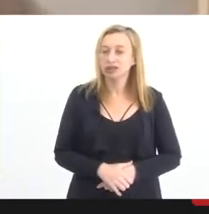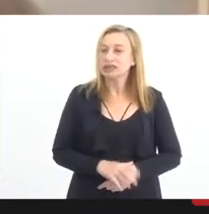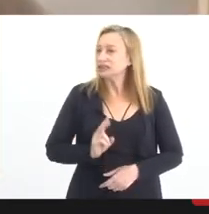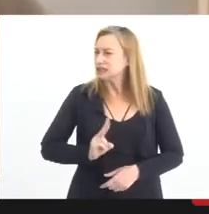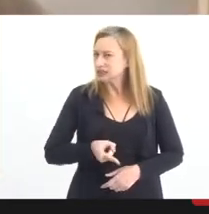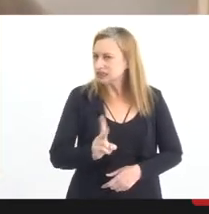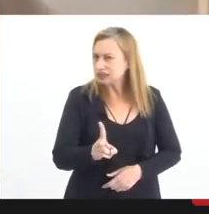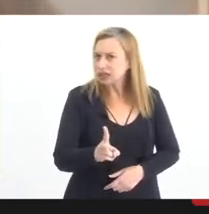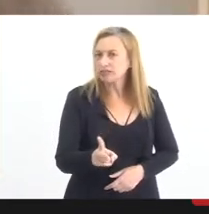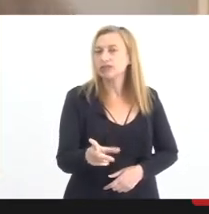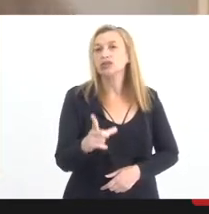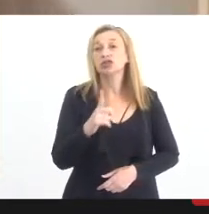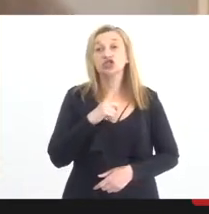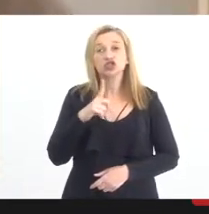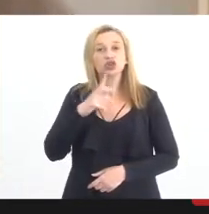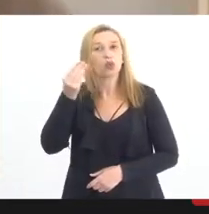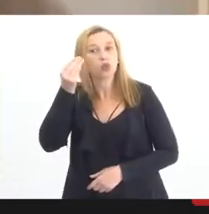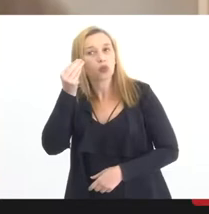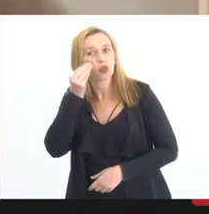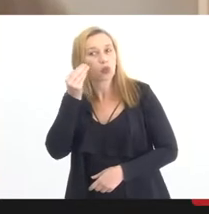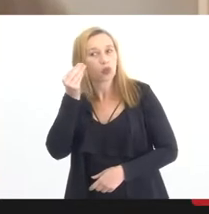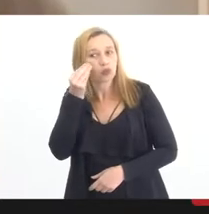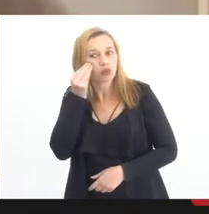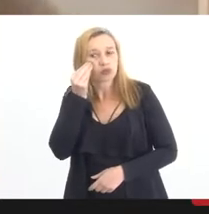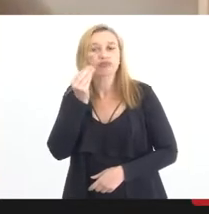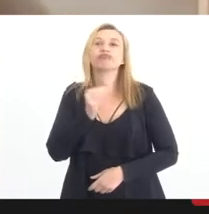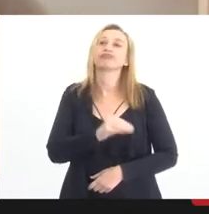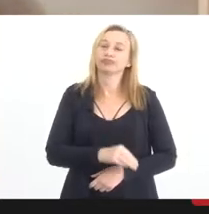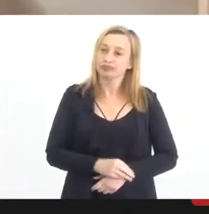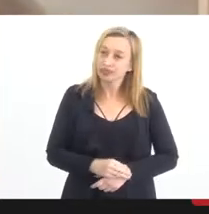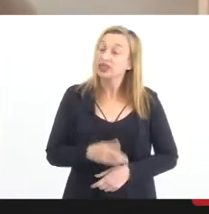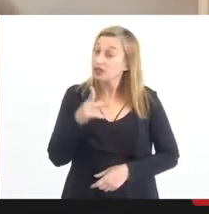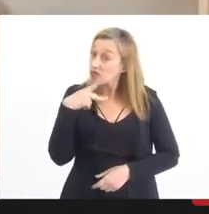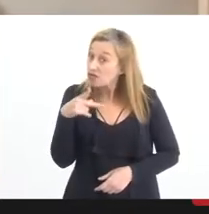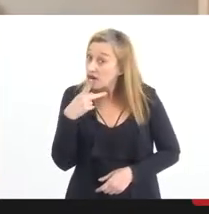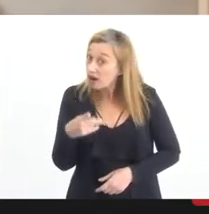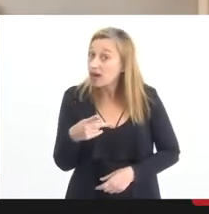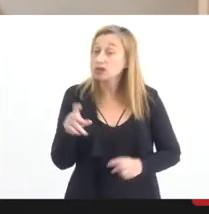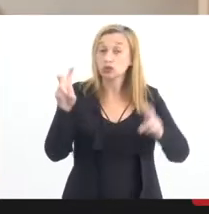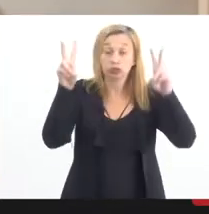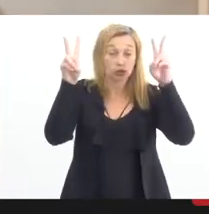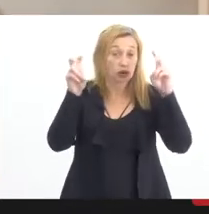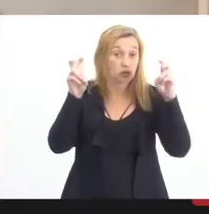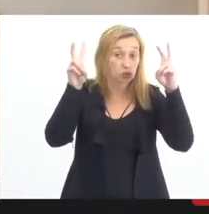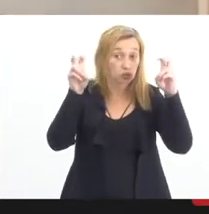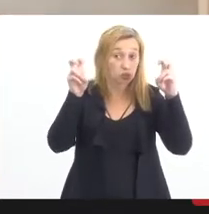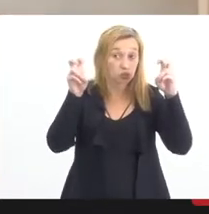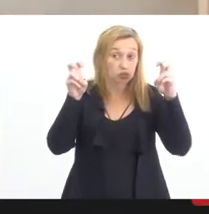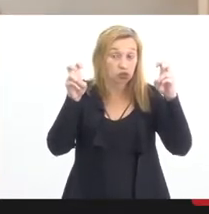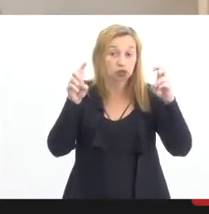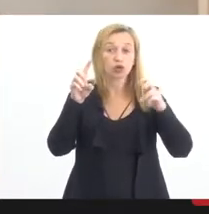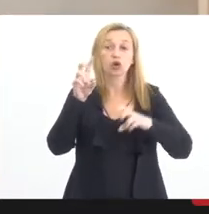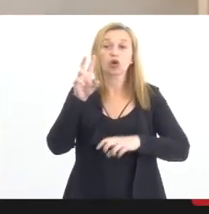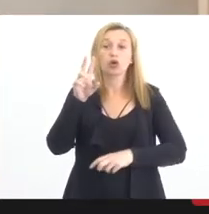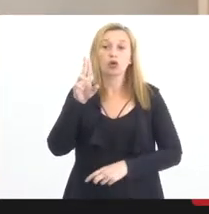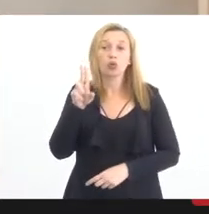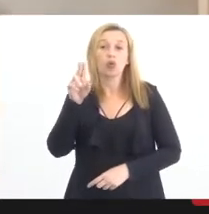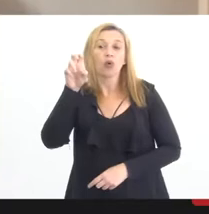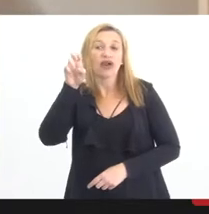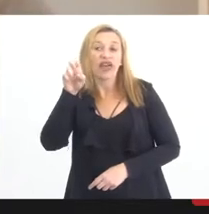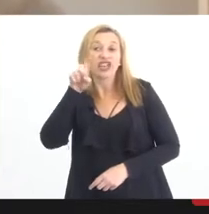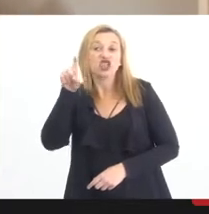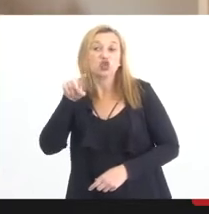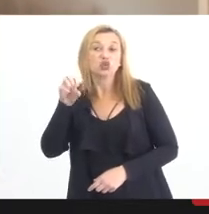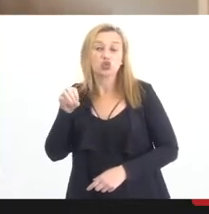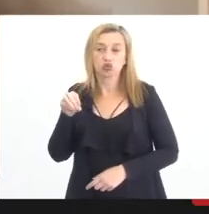sempre que eu tive a oportunidade de falar a respeito da UESO,